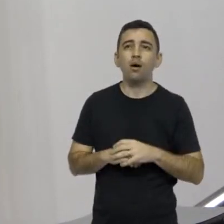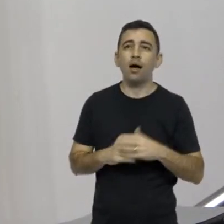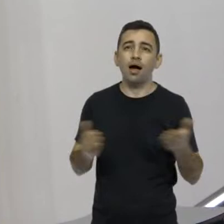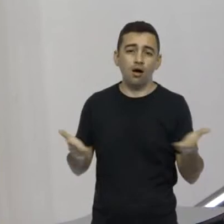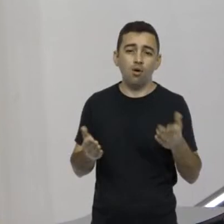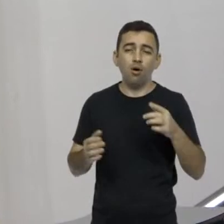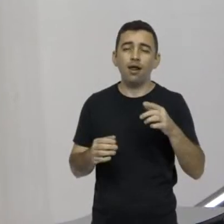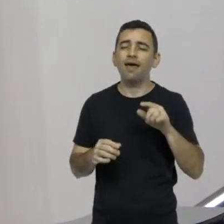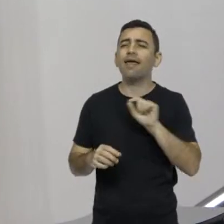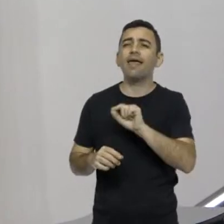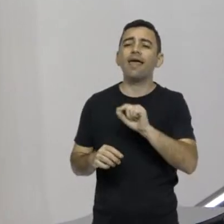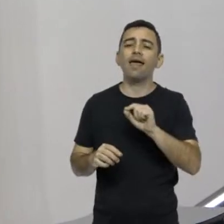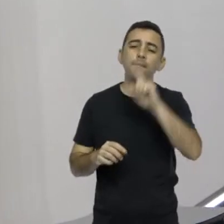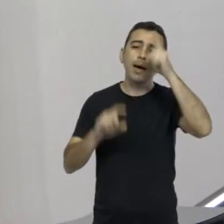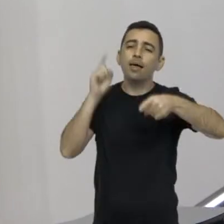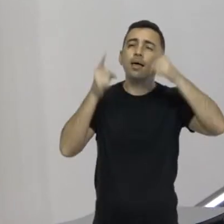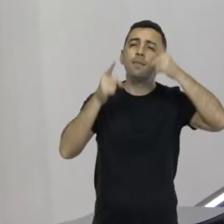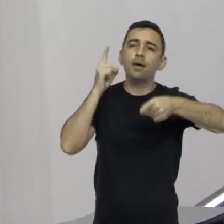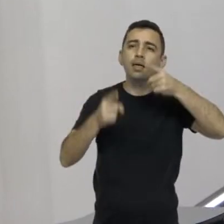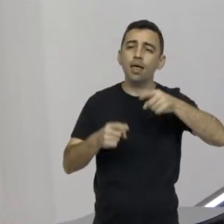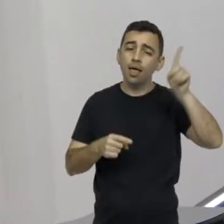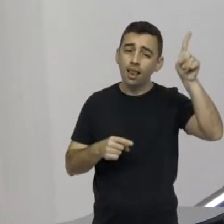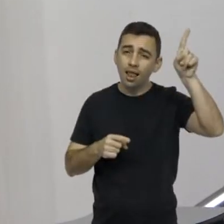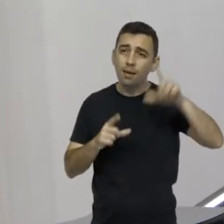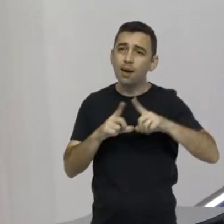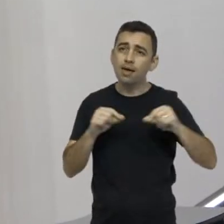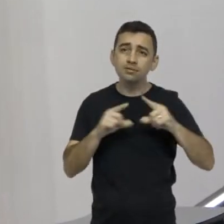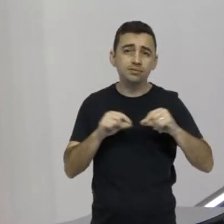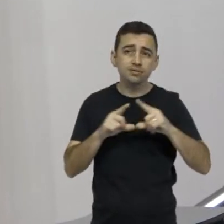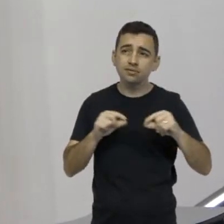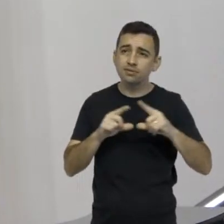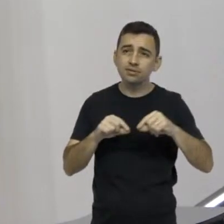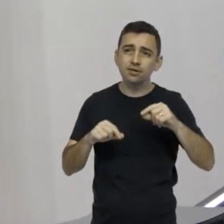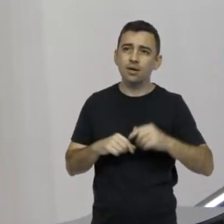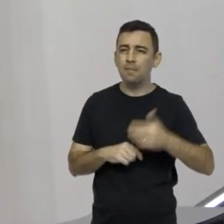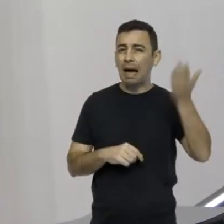Brasília. Lá no período colonial,